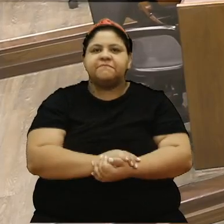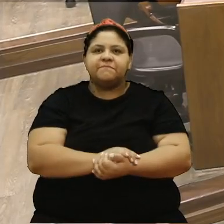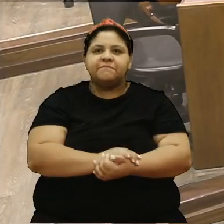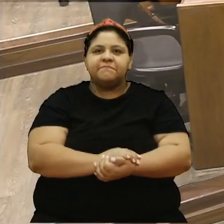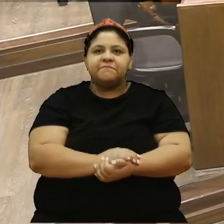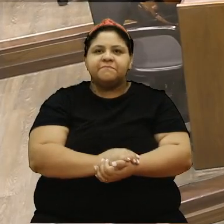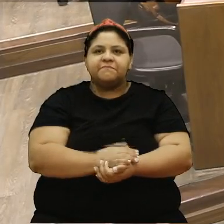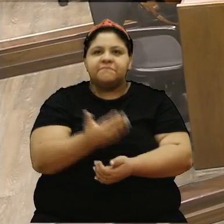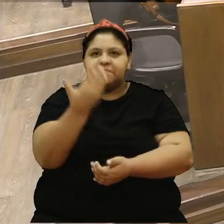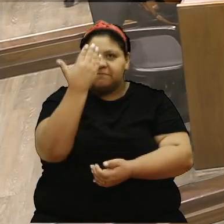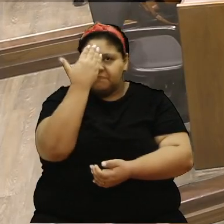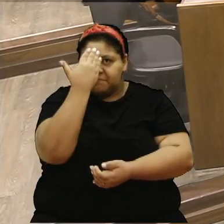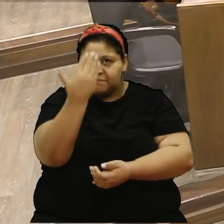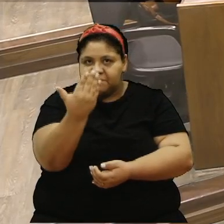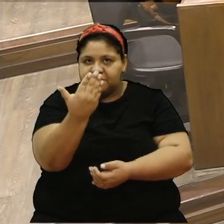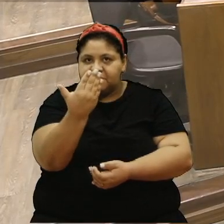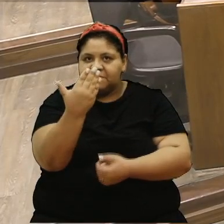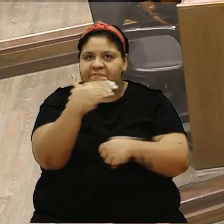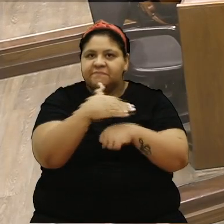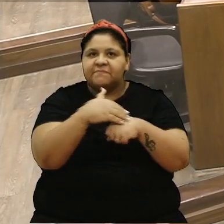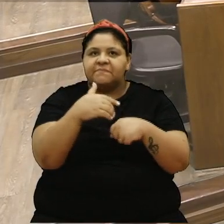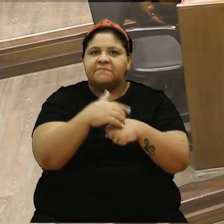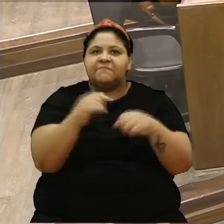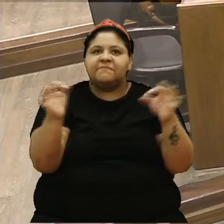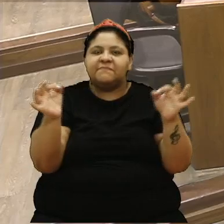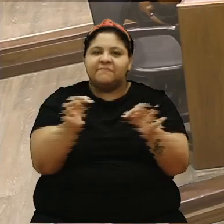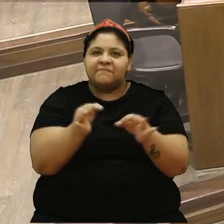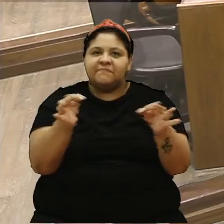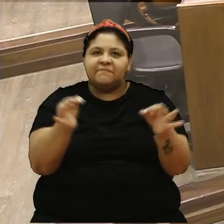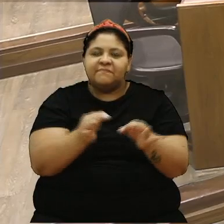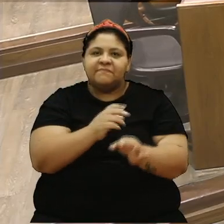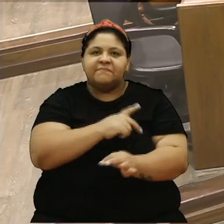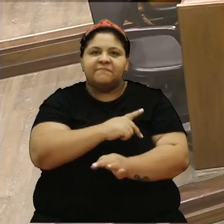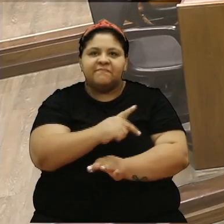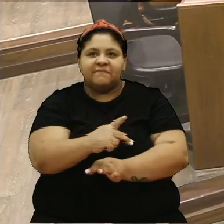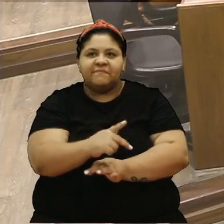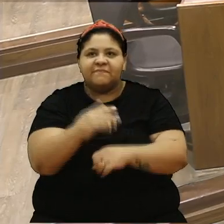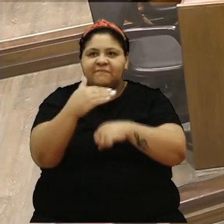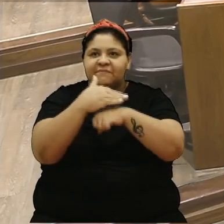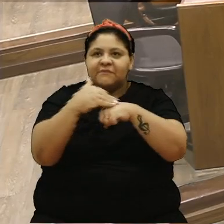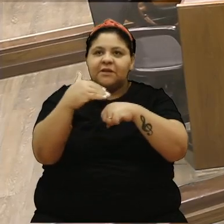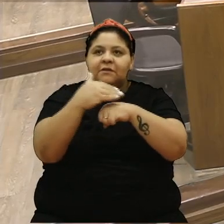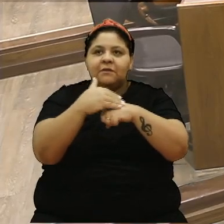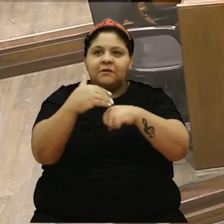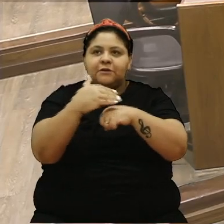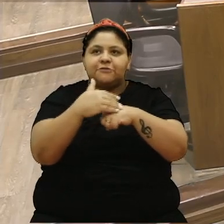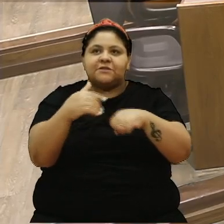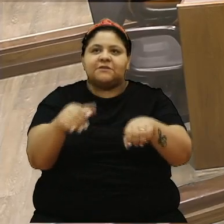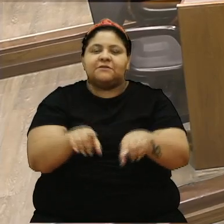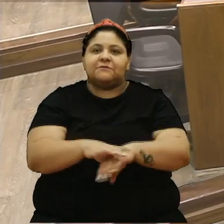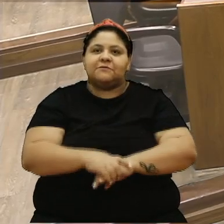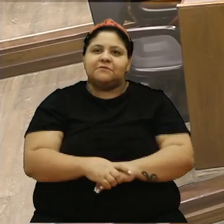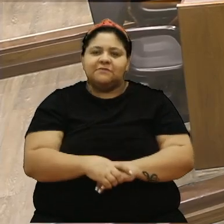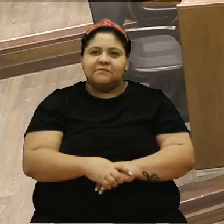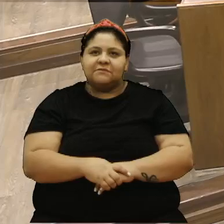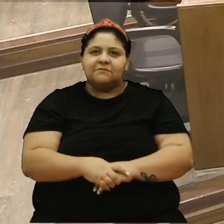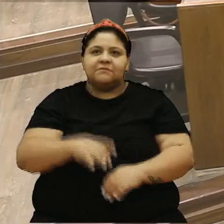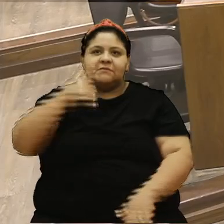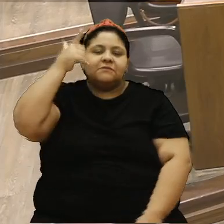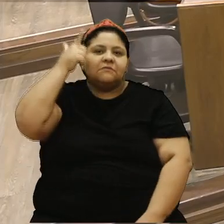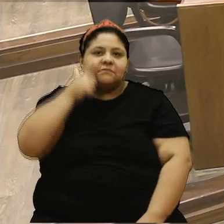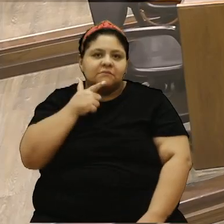Muito obrigado, nobre, excelentíssimo senhor presidente, muito querido vereador Lucas